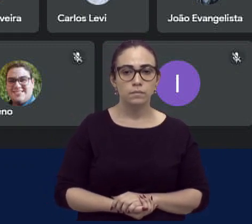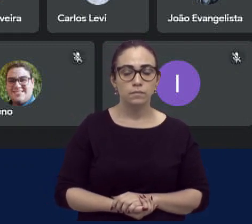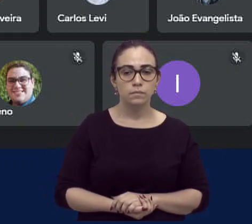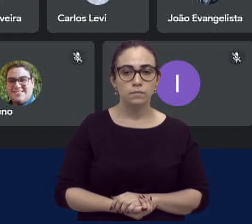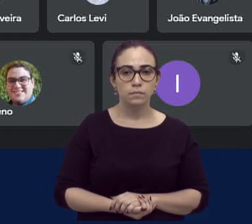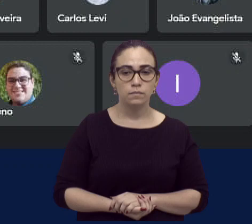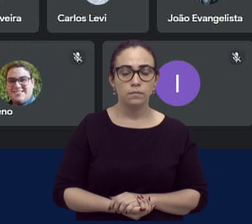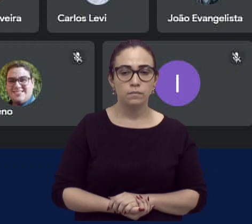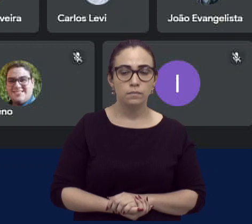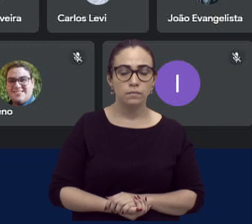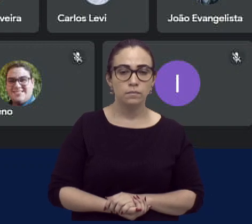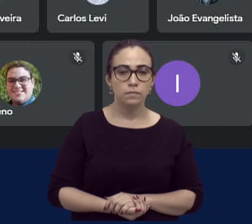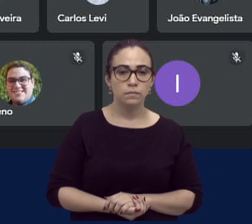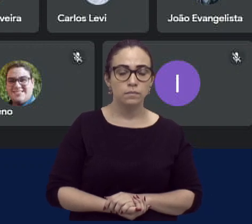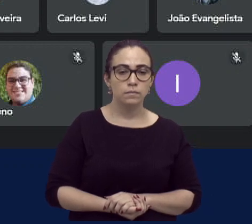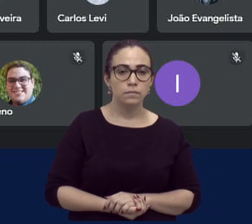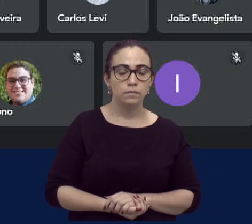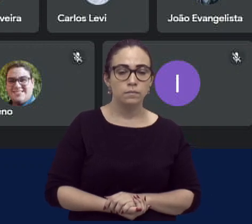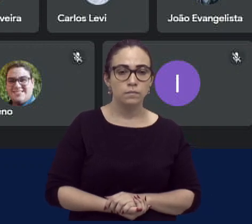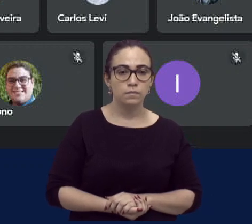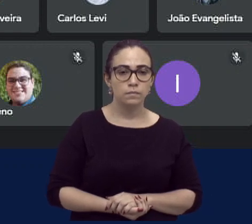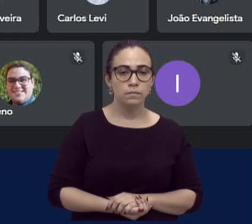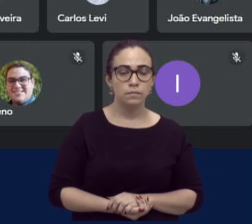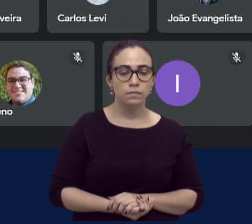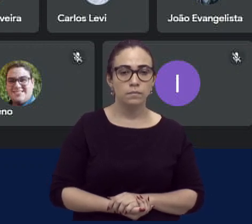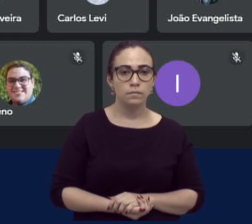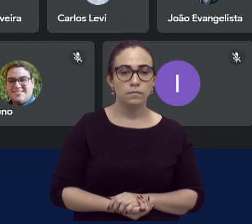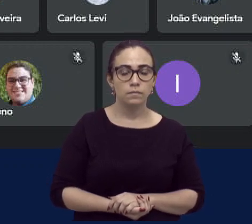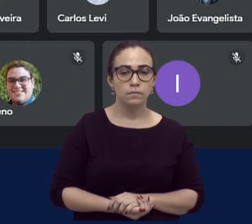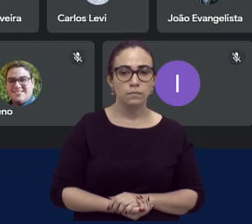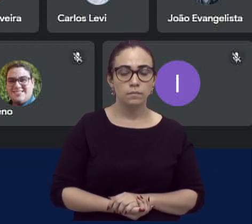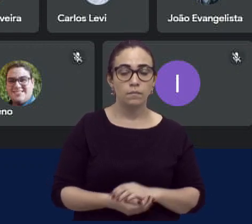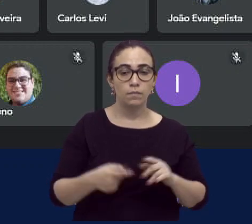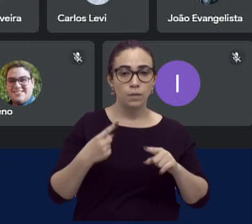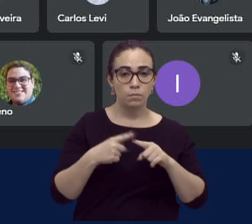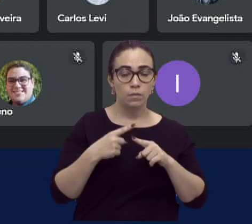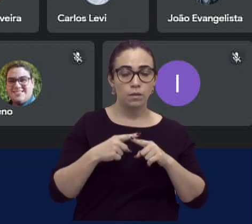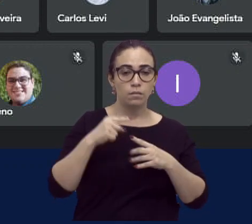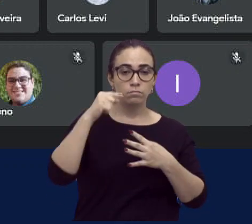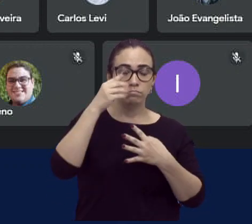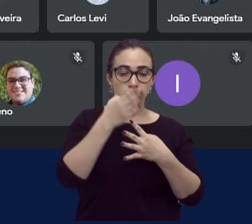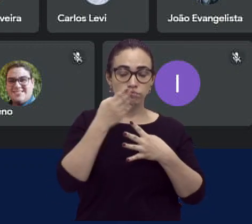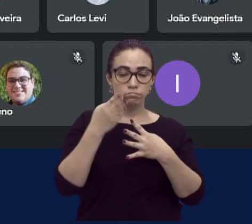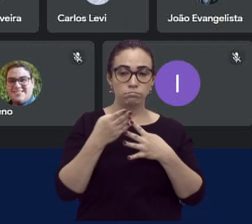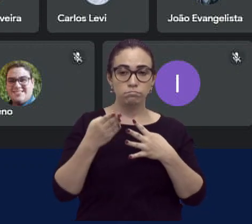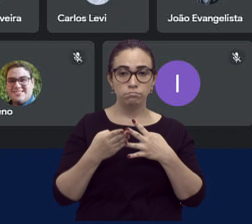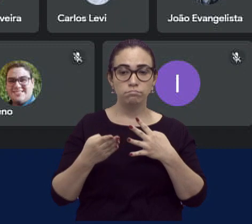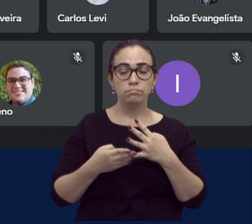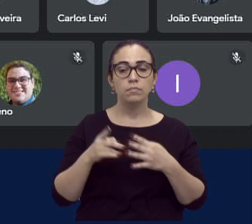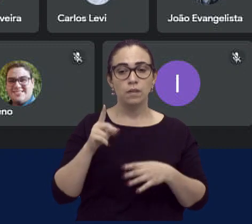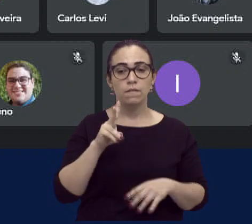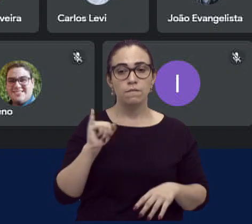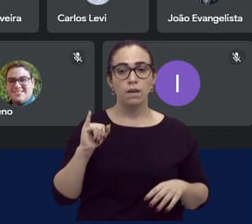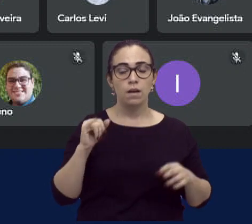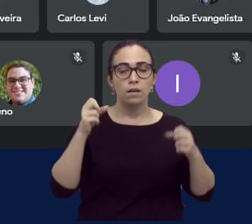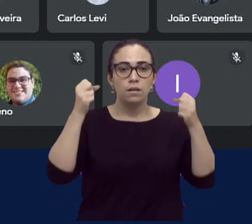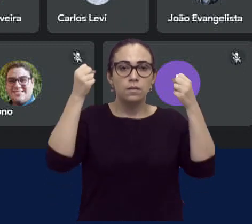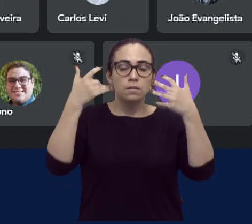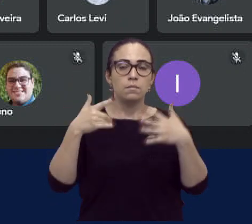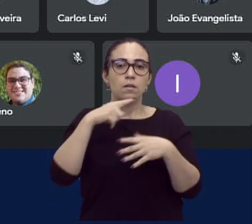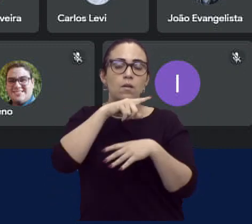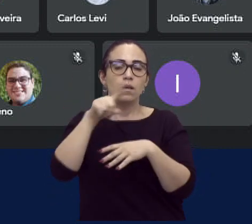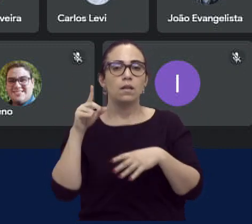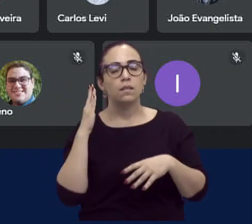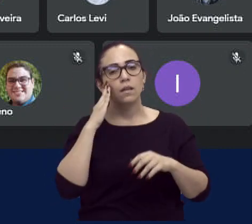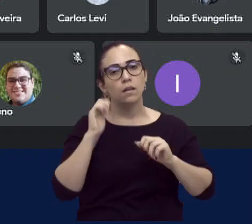Porque essas posturas, mais à frente, vocês vão ver que elas deletam a nossa comunicação com a